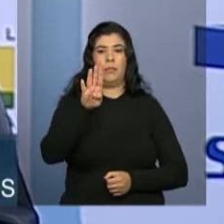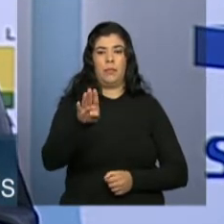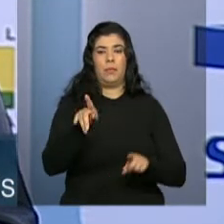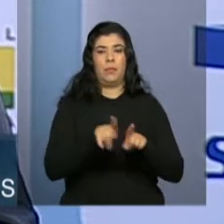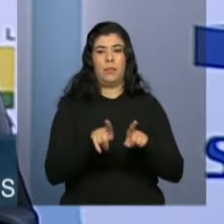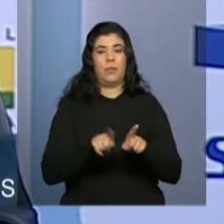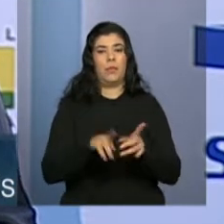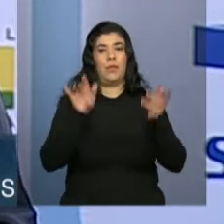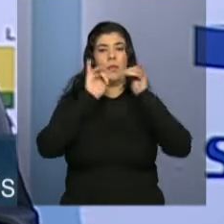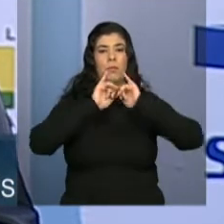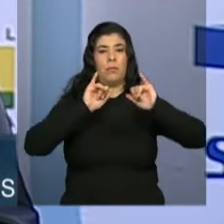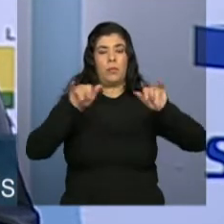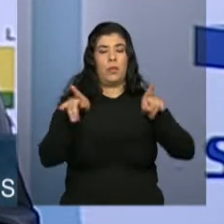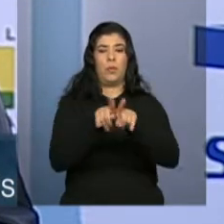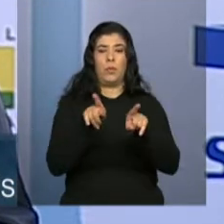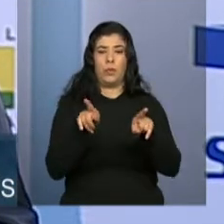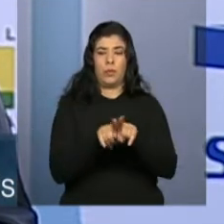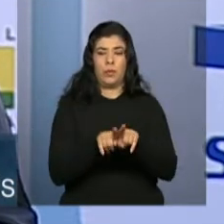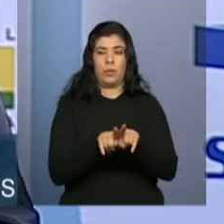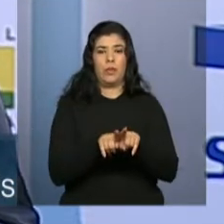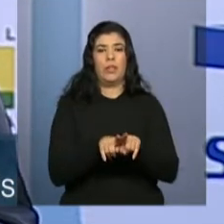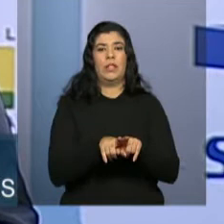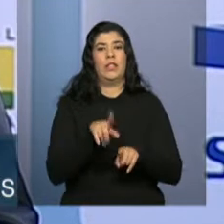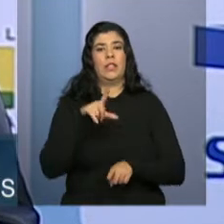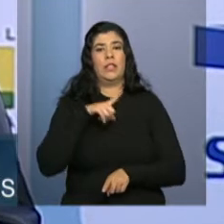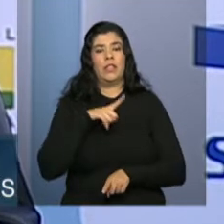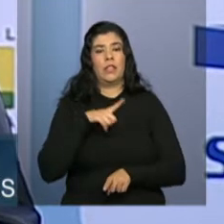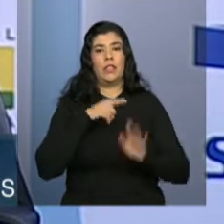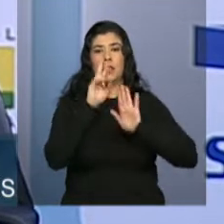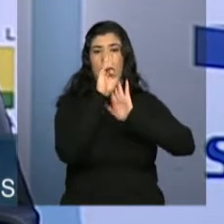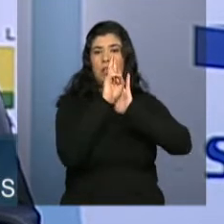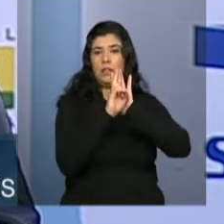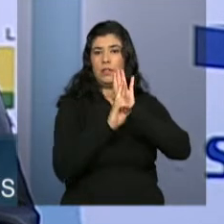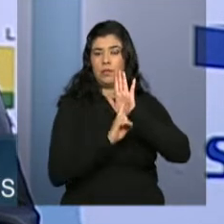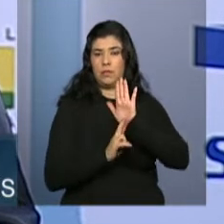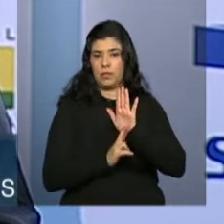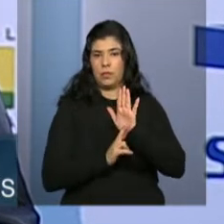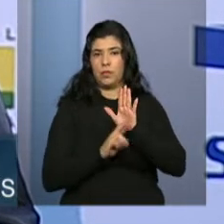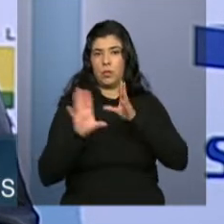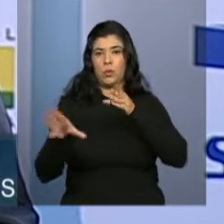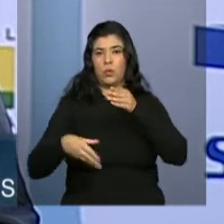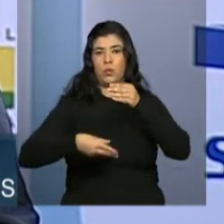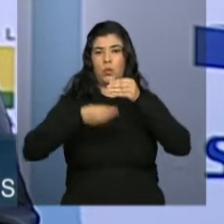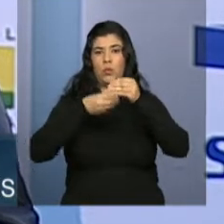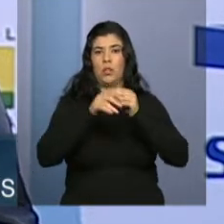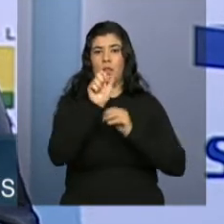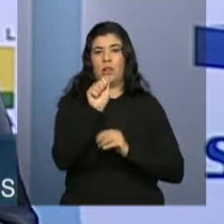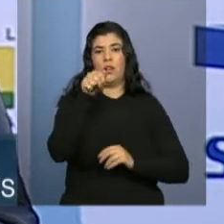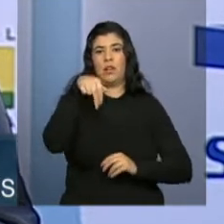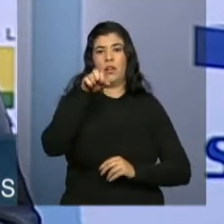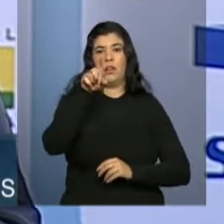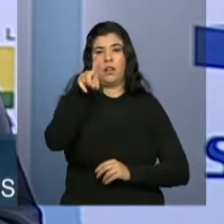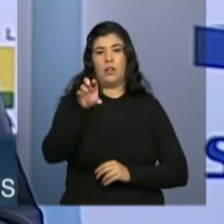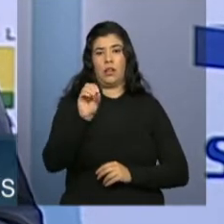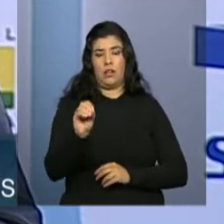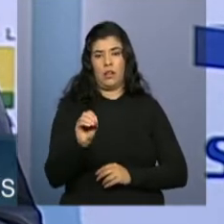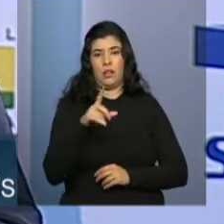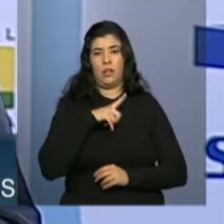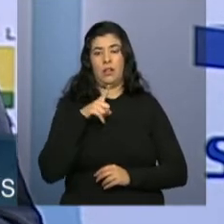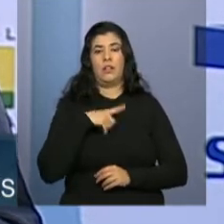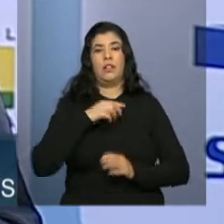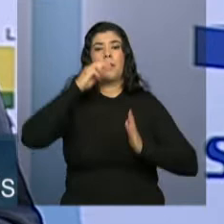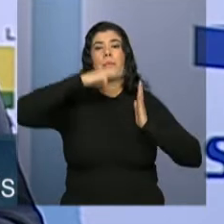vai ser publicado também além da revolução anexo contando toda a metodologia né de maneira que fique